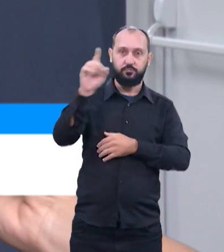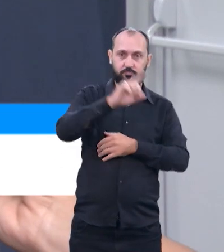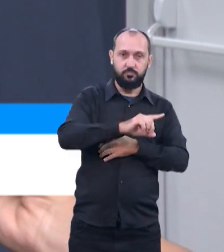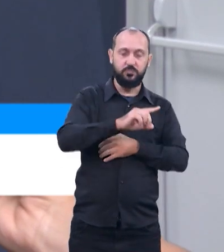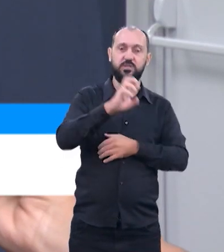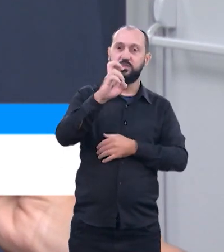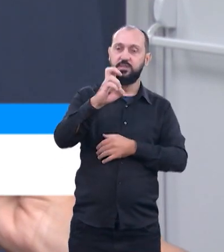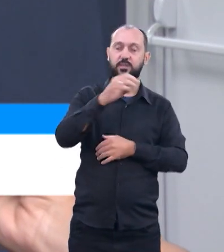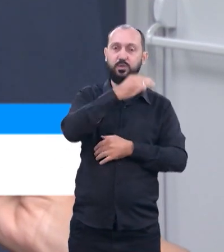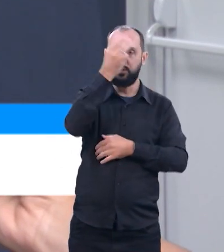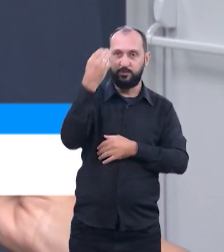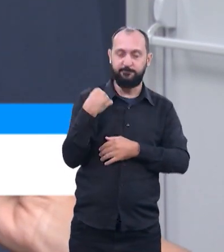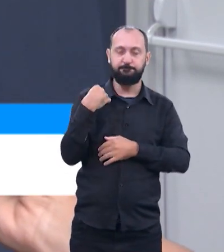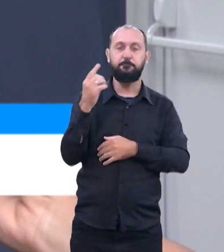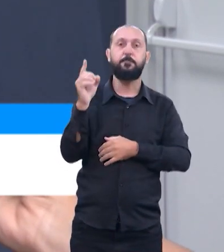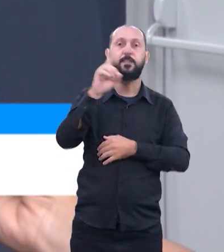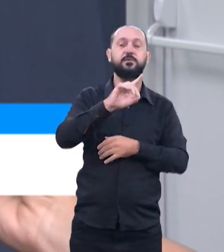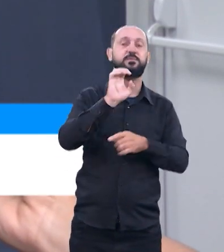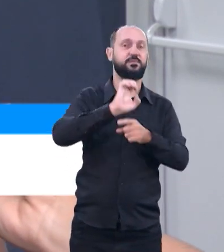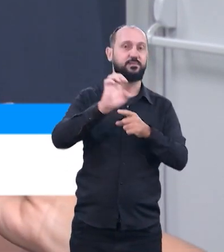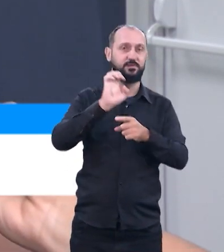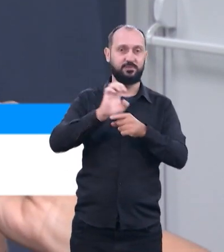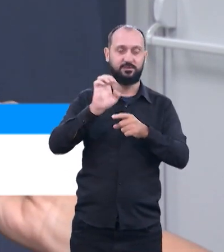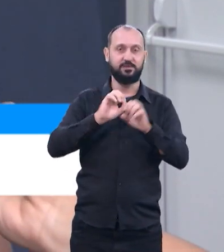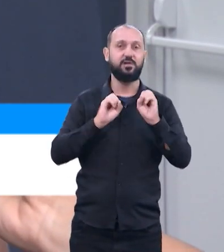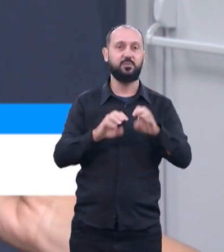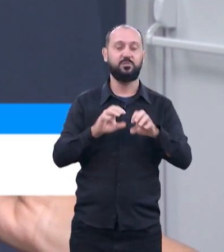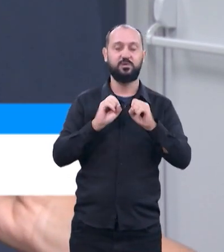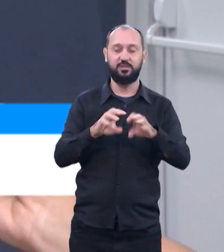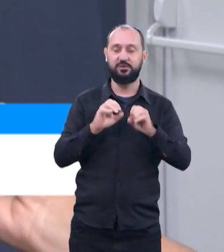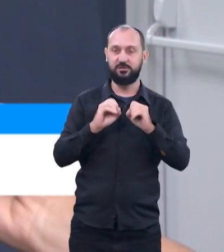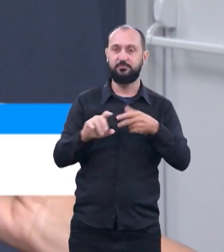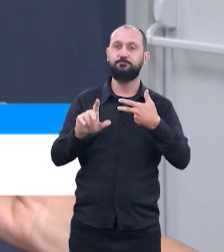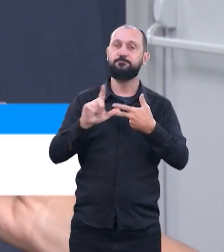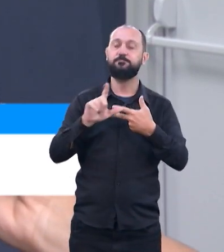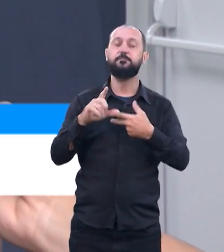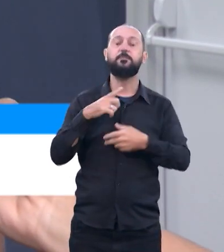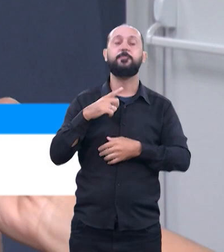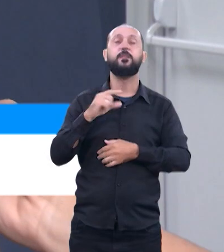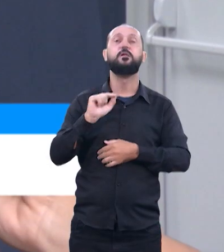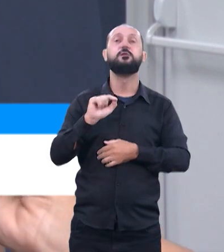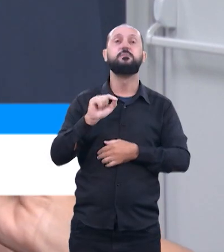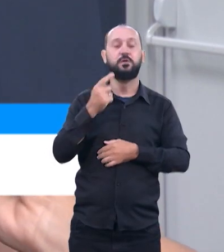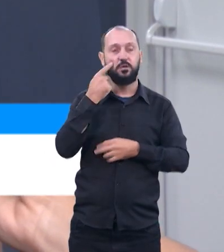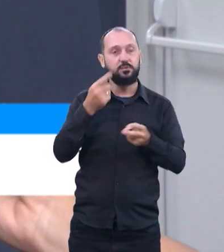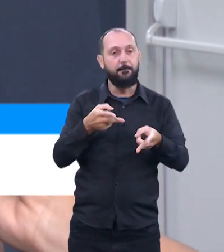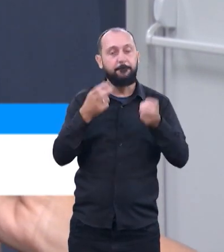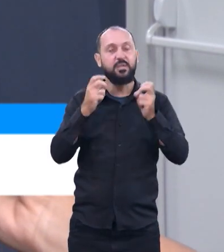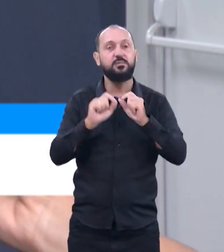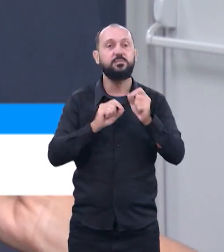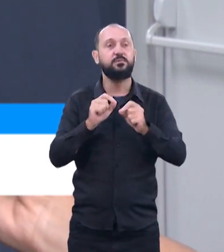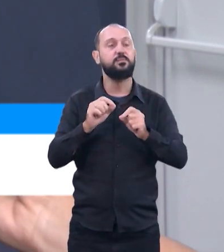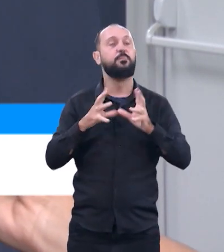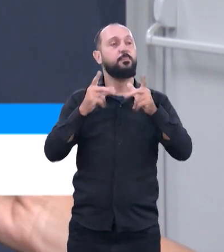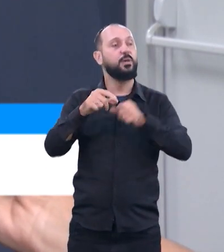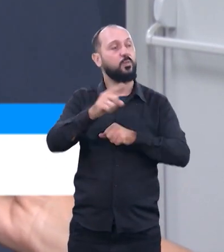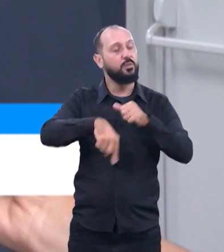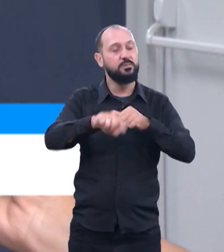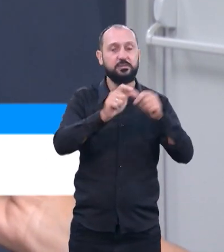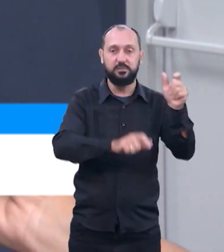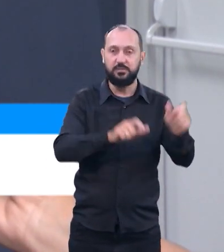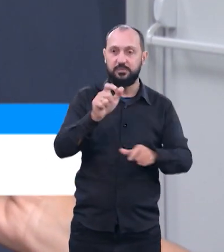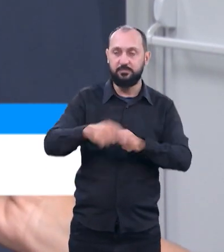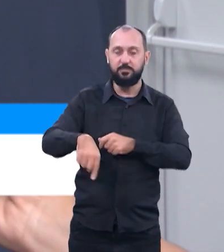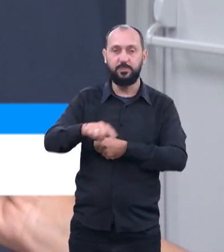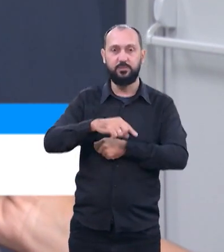dia 5 de maio como o Dia Estadual da Educação Legislativa, para a gente levar essa percepção para todo o